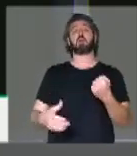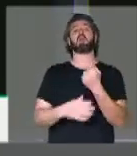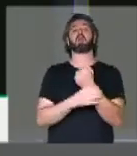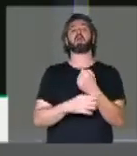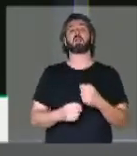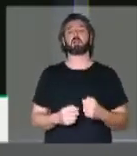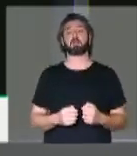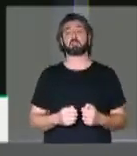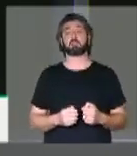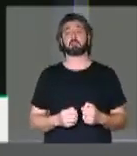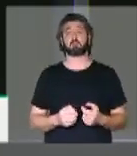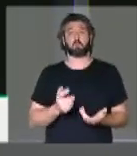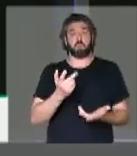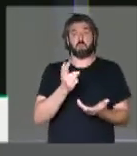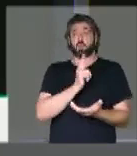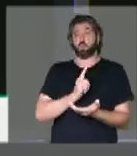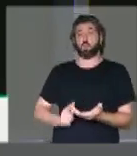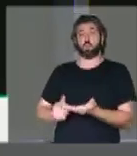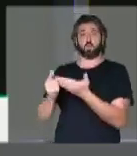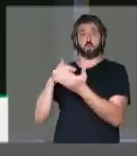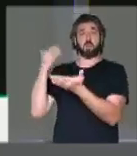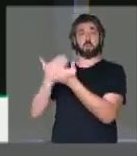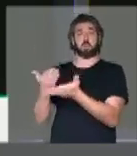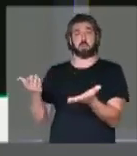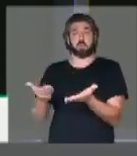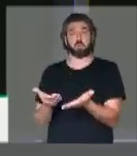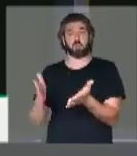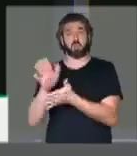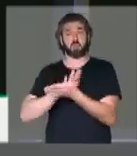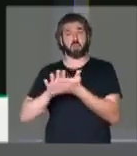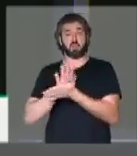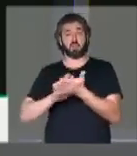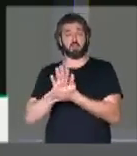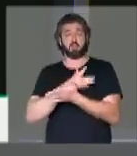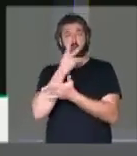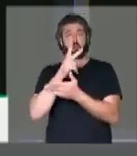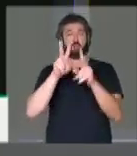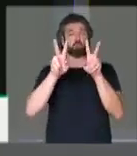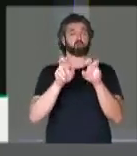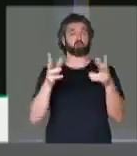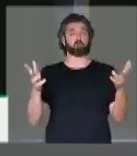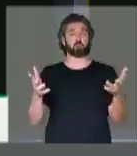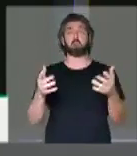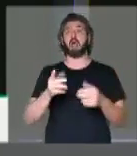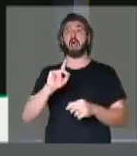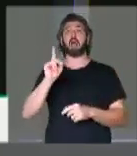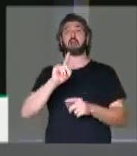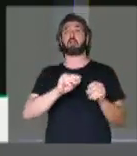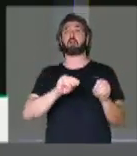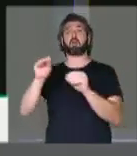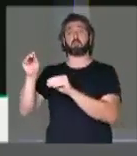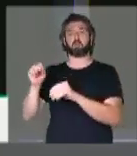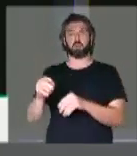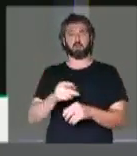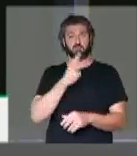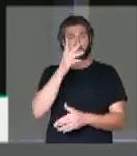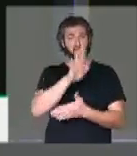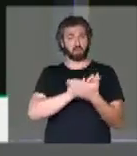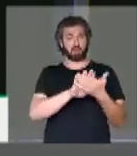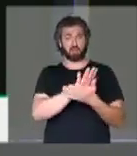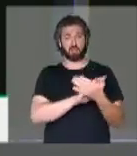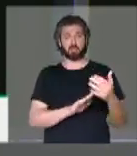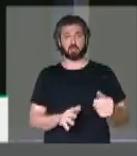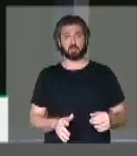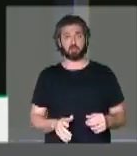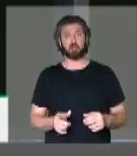isso nem o governo até hoje é uma palavra dizendo que não vai haver deslocamentos forçados